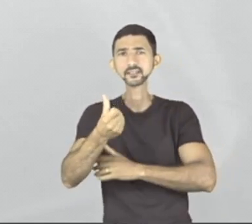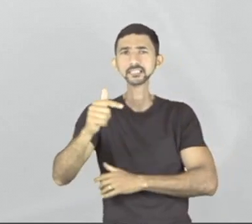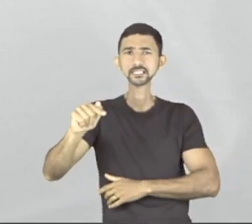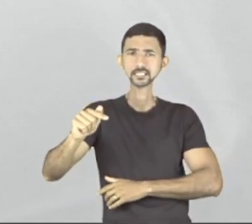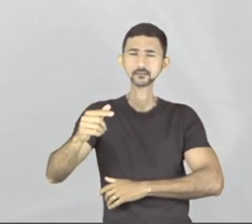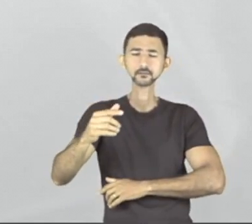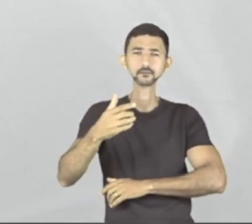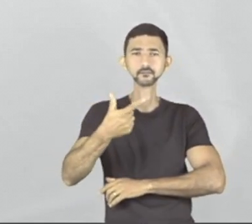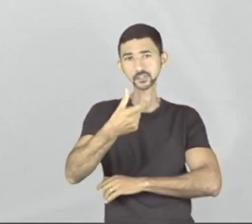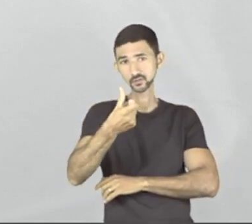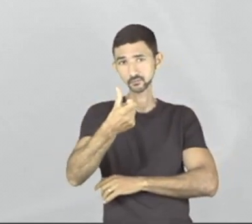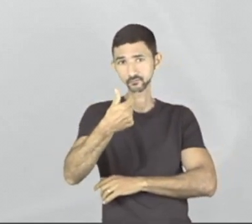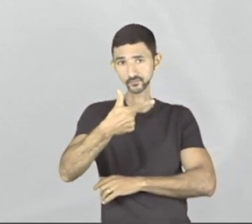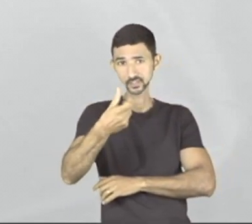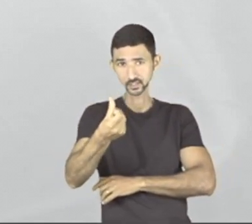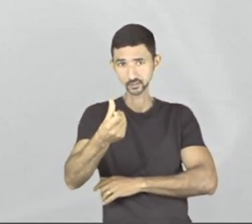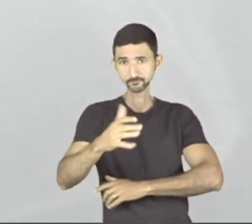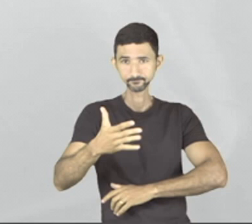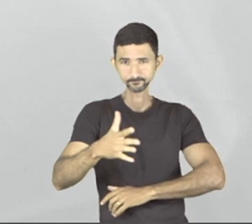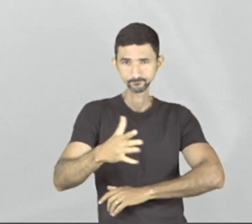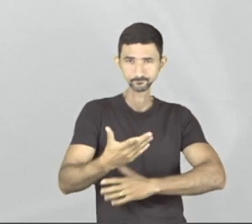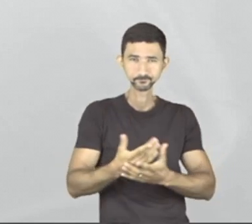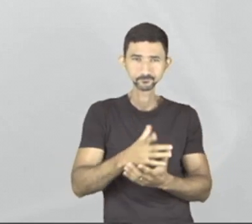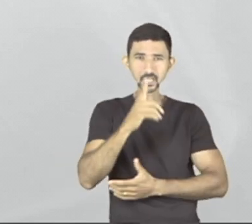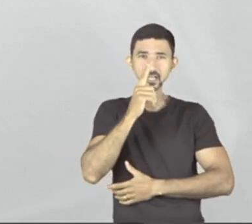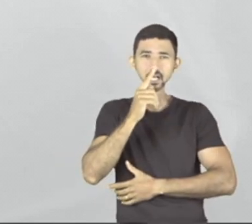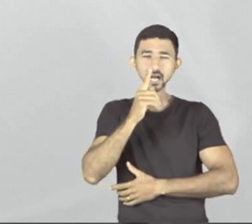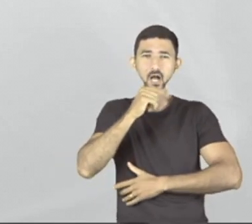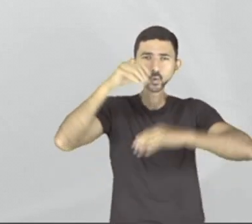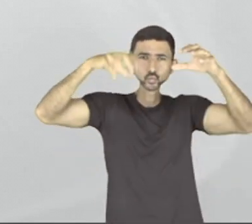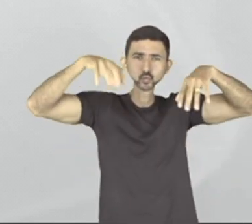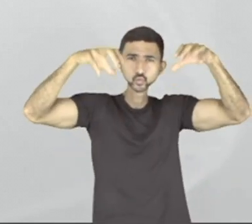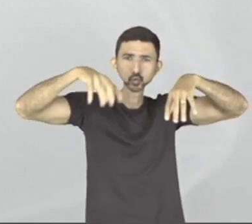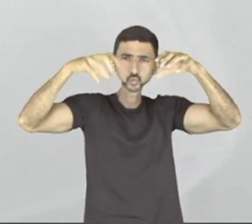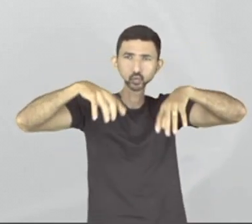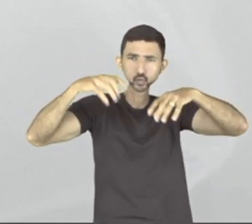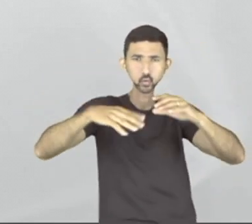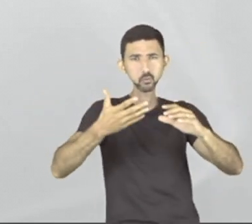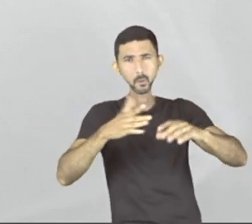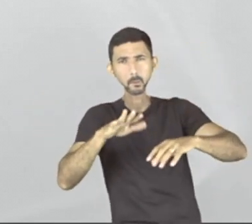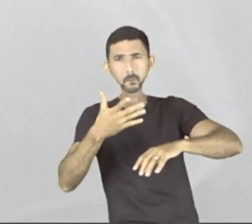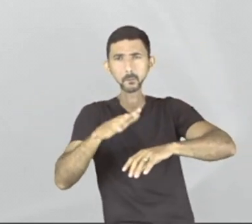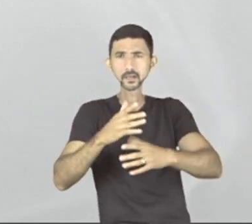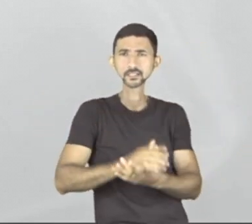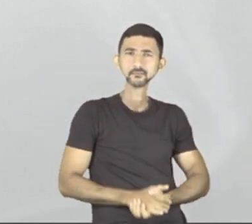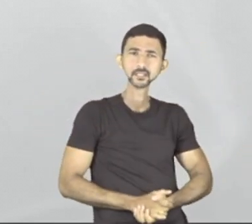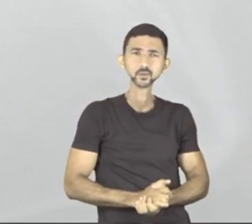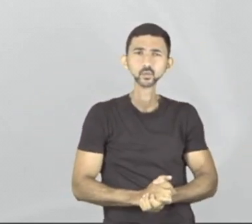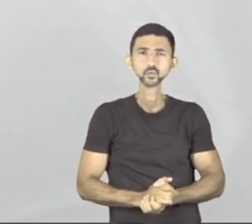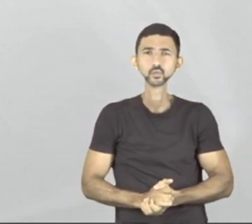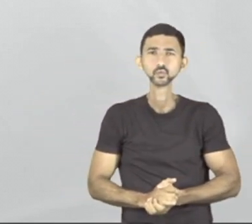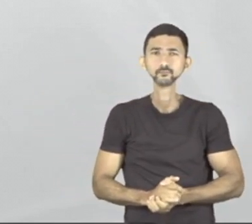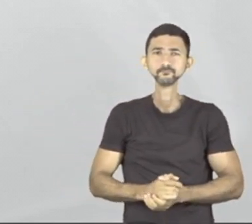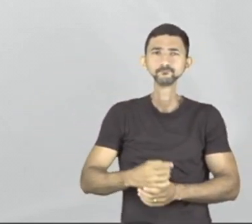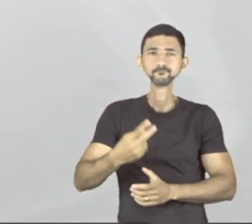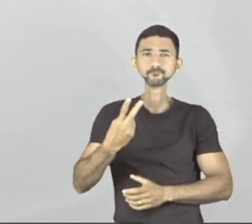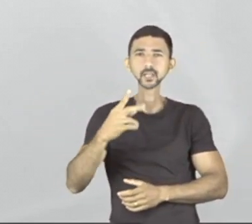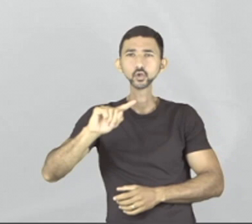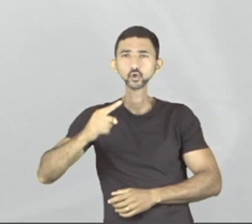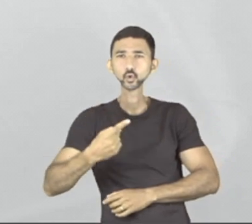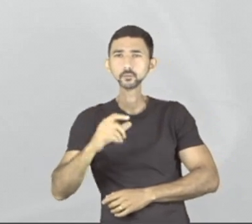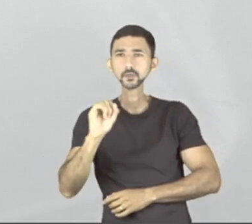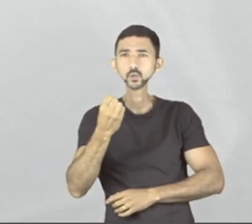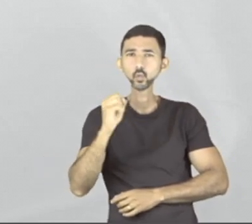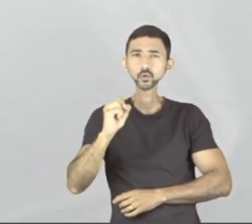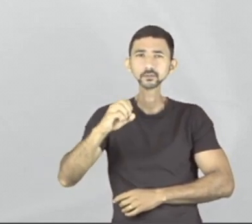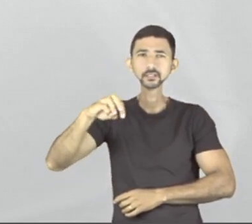graus Celsius. E o índice pluviométrico, que é a quantidade de chuvas que caem no ano, é de aproximadamente